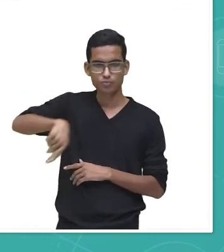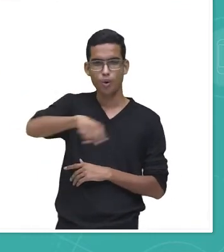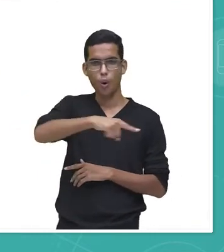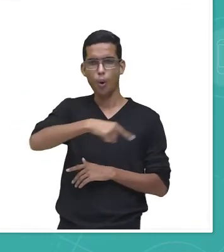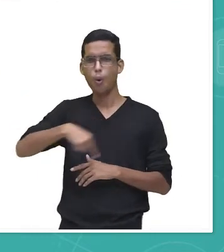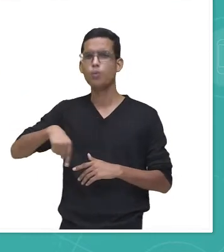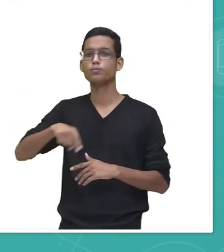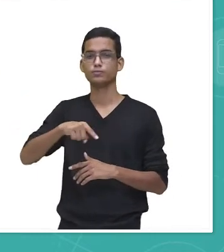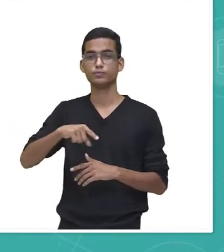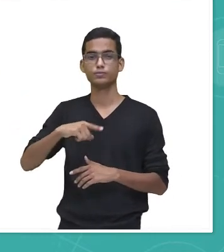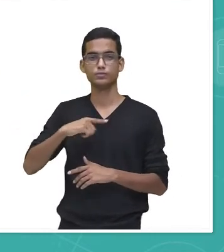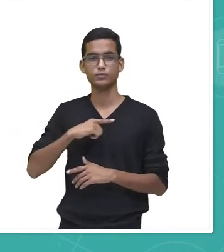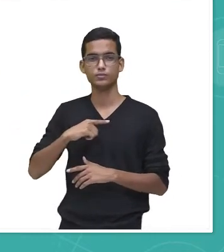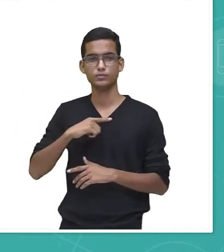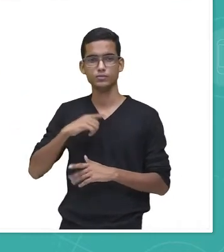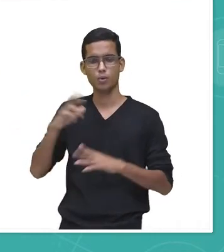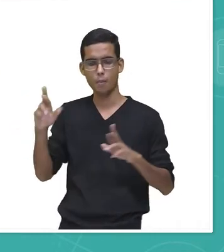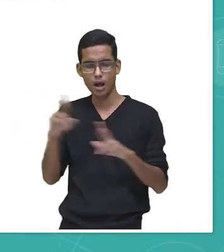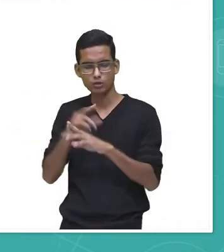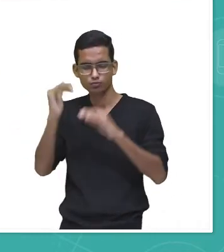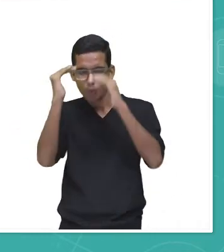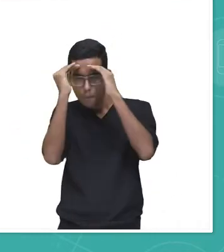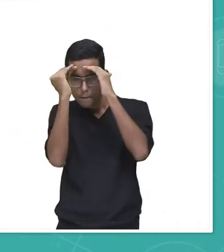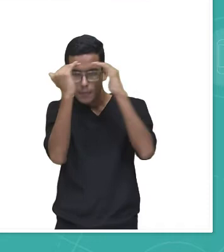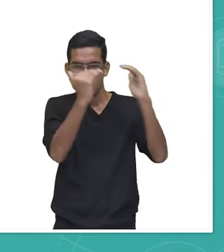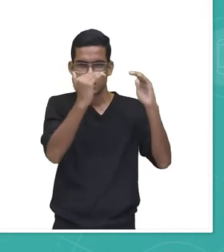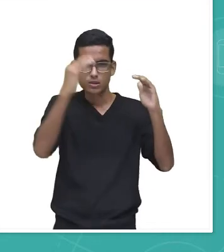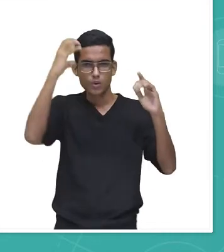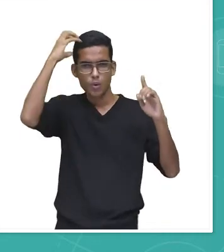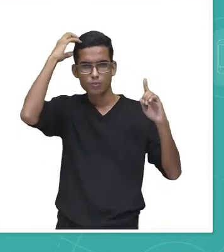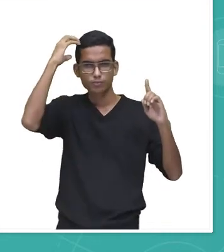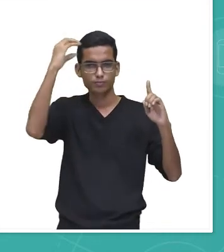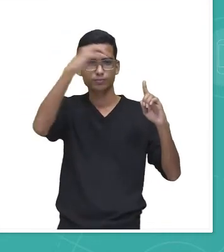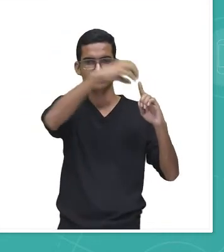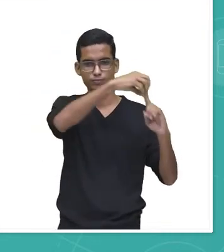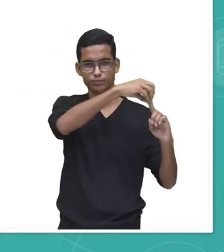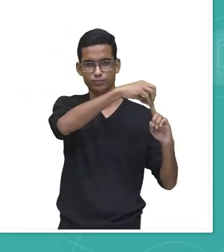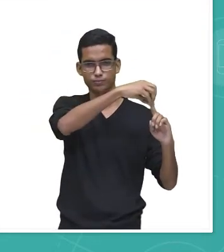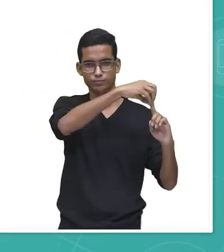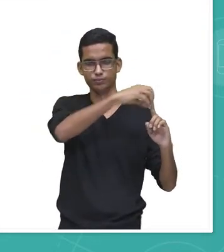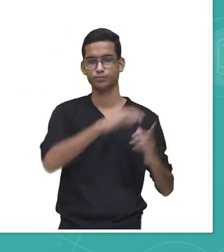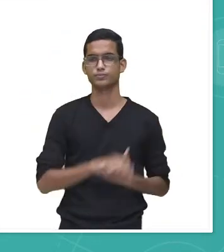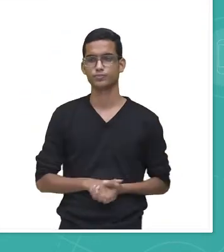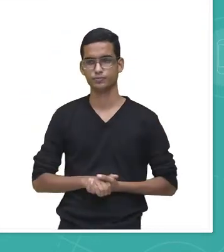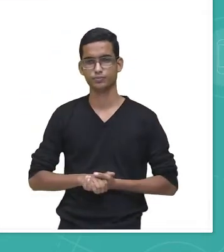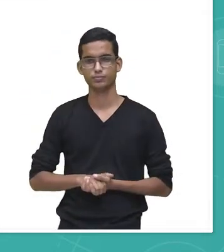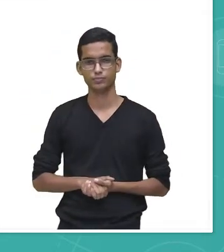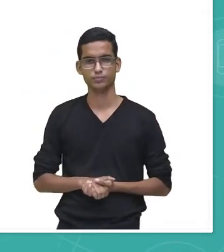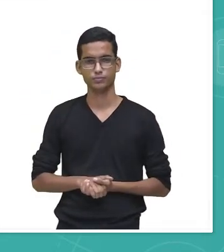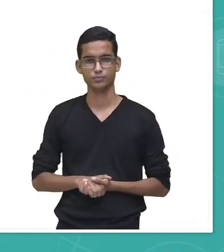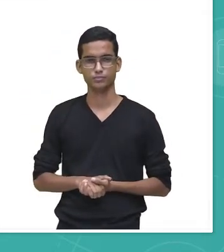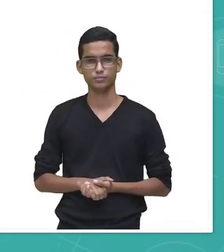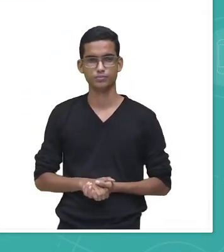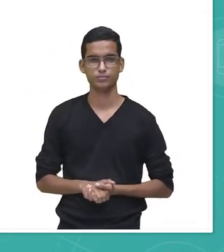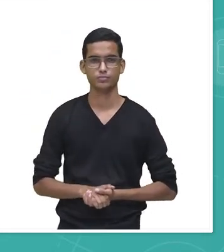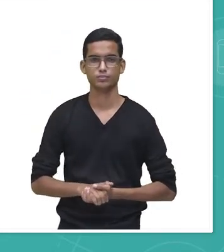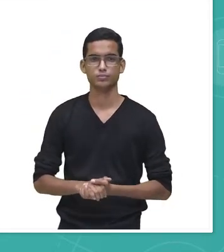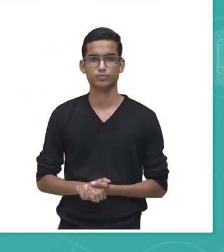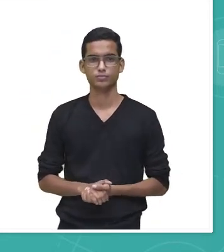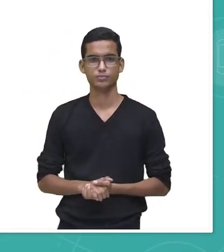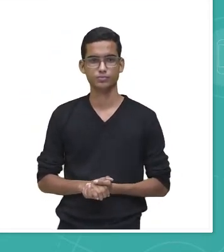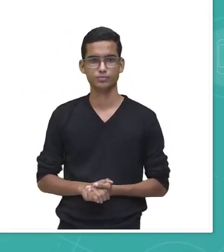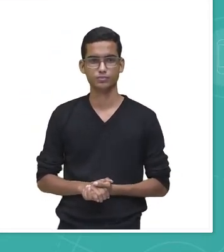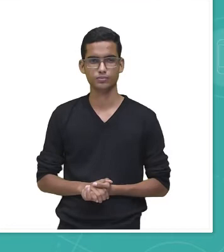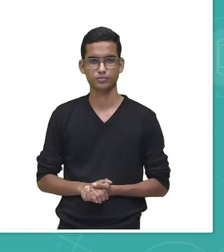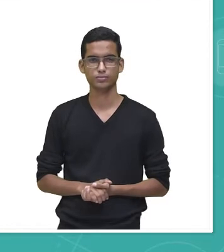que mantém uma relação de obediência ao rei. O senhor senhorial pode ser o vassalo e em algumas situações ele pode ser o sucerano. Qual é essa relação